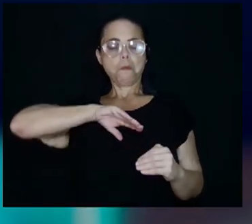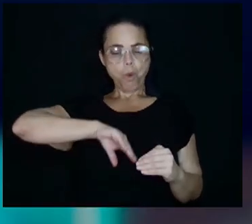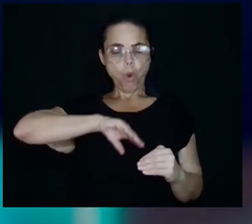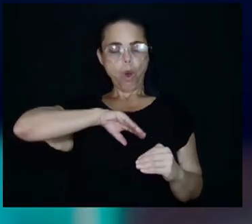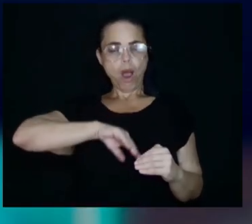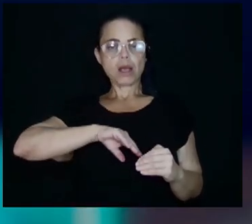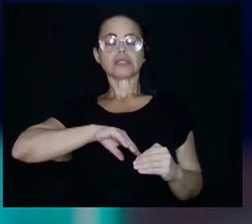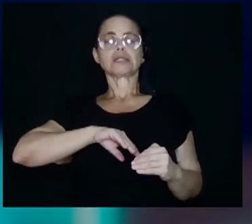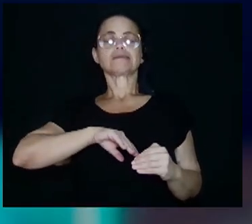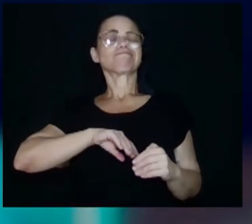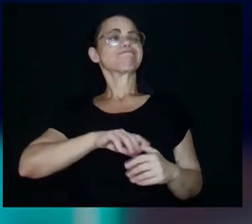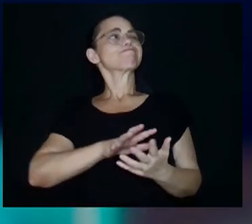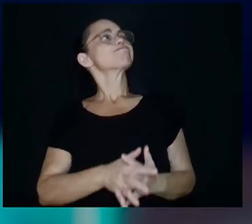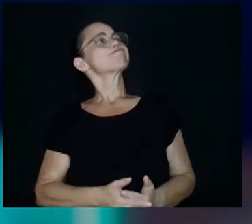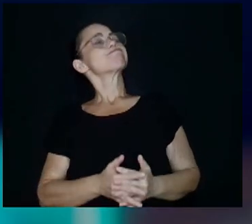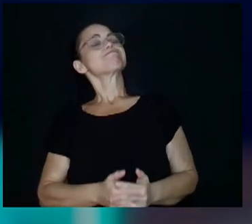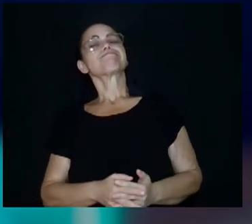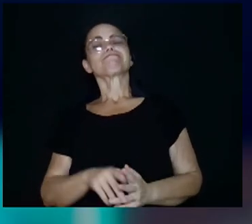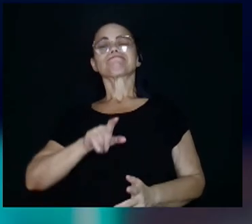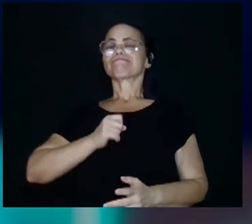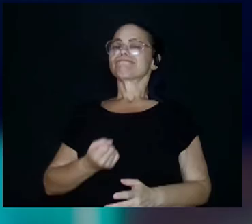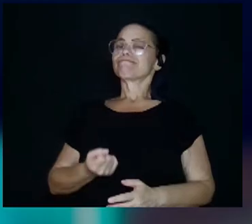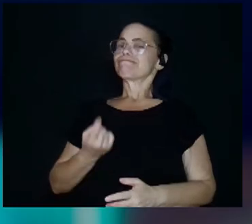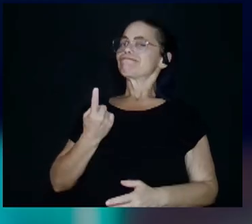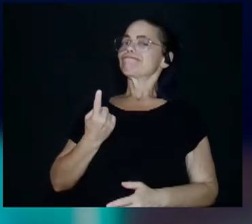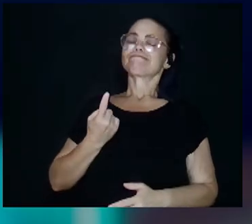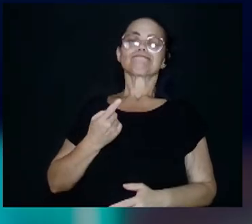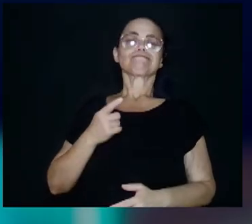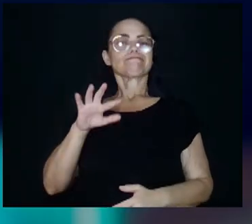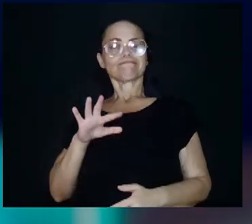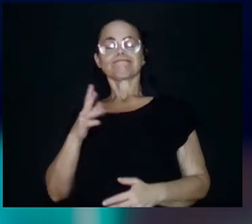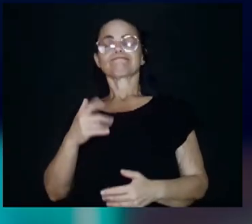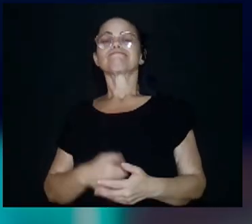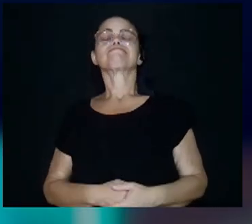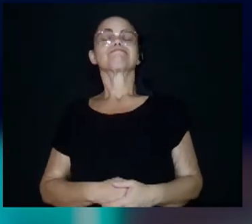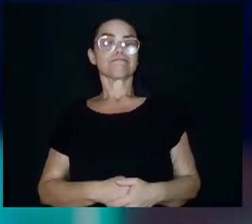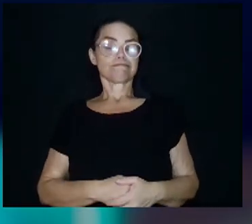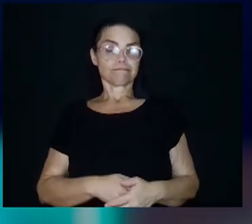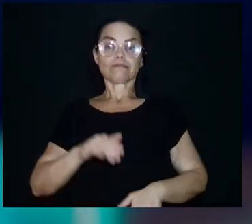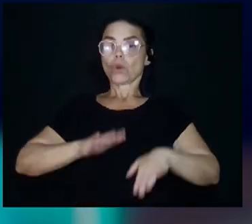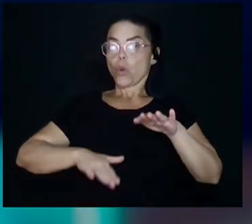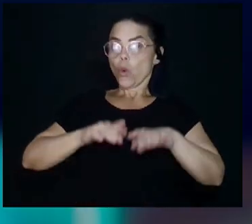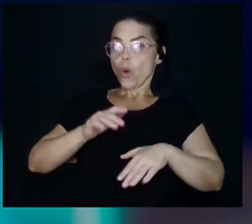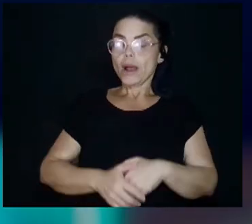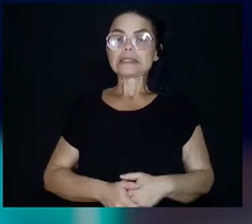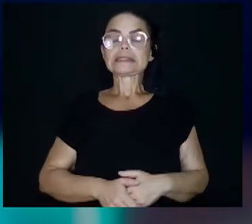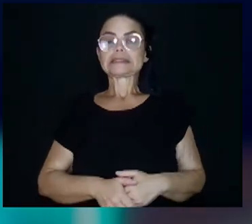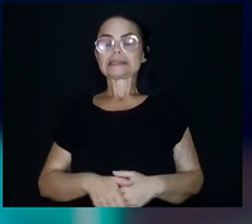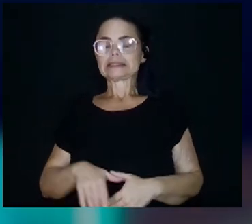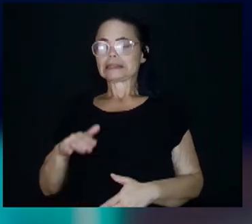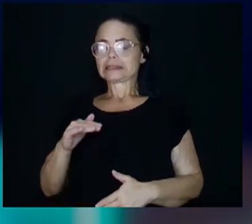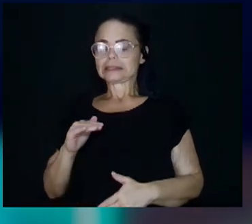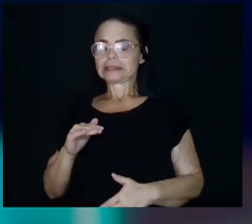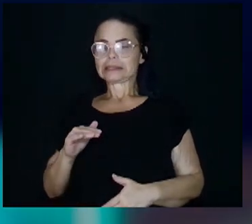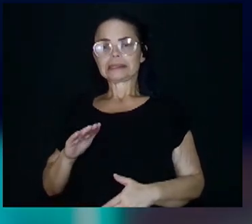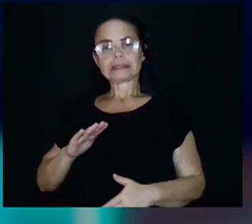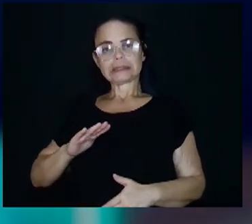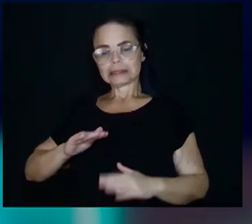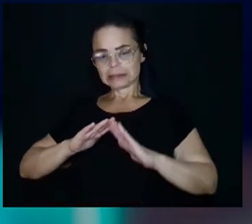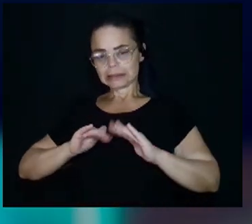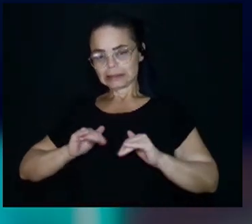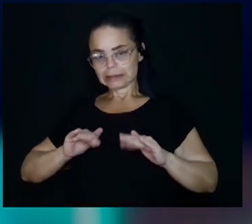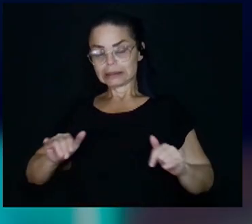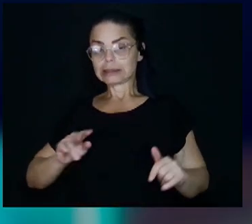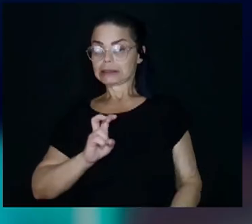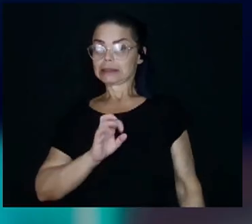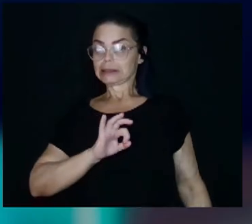coisa diferente está acontecendo. O que acontece é que muitas vezes essas crianças, esses 5% aí de modo geral